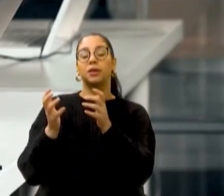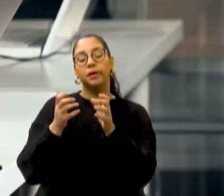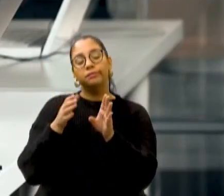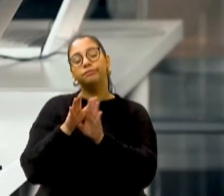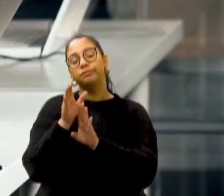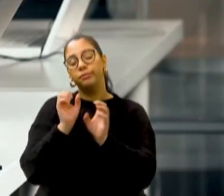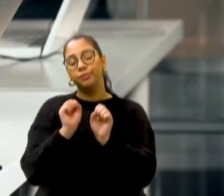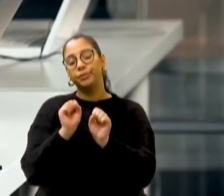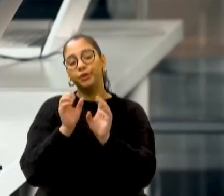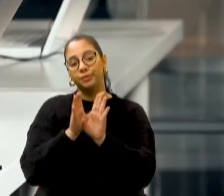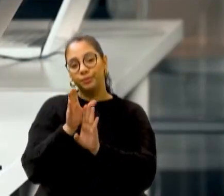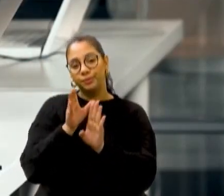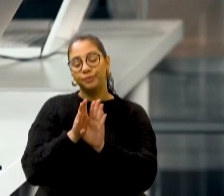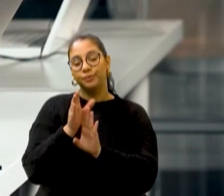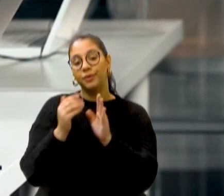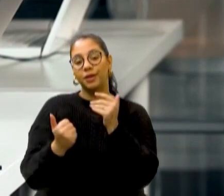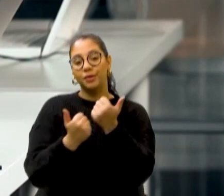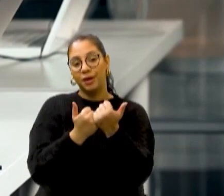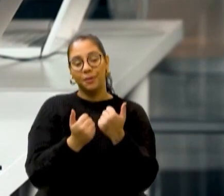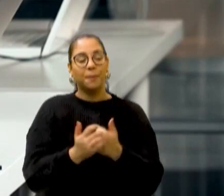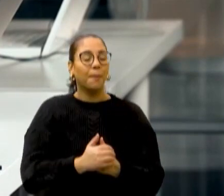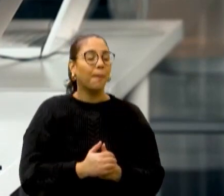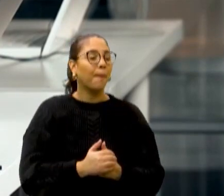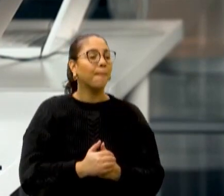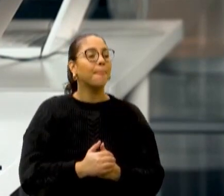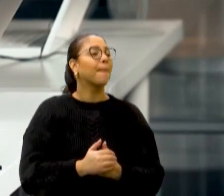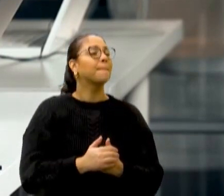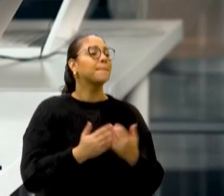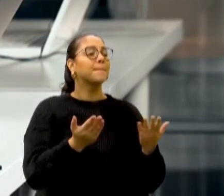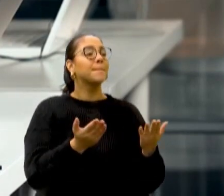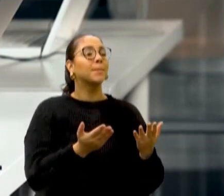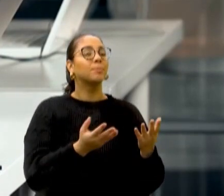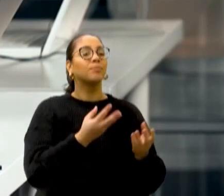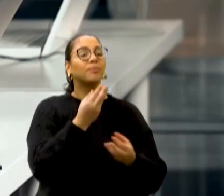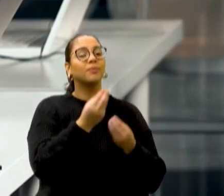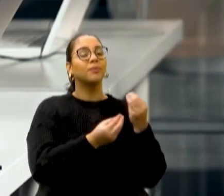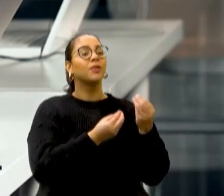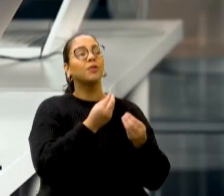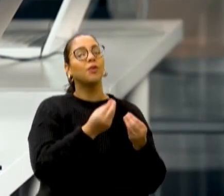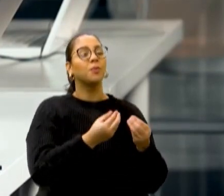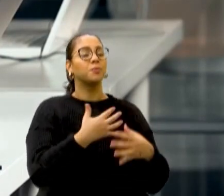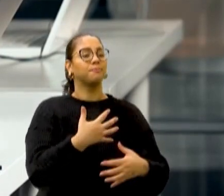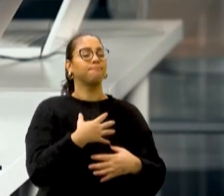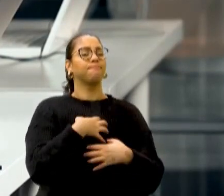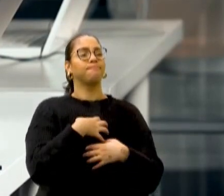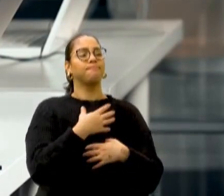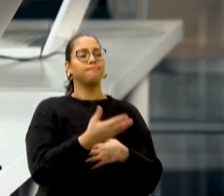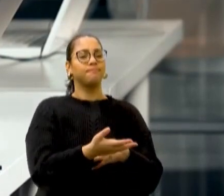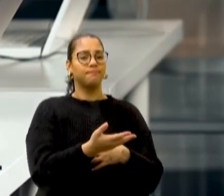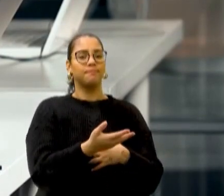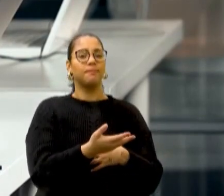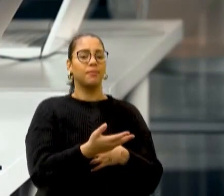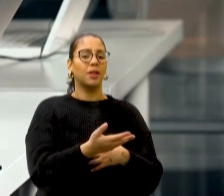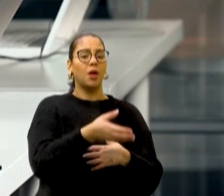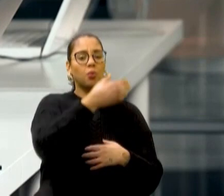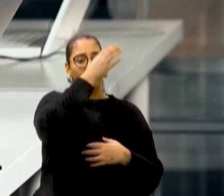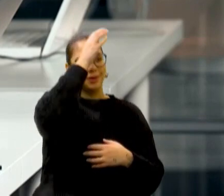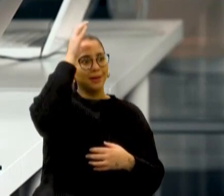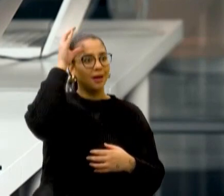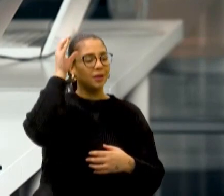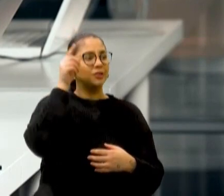ele deseja de alguma forma auxiliá-lo e aí como que vocês se comportam mediante